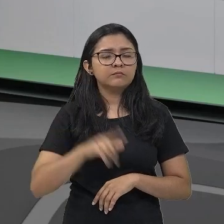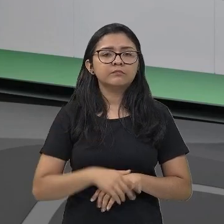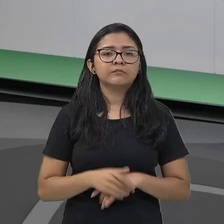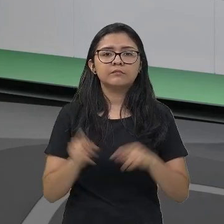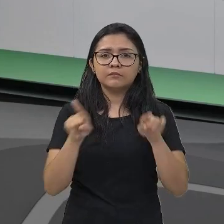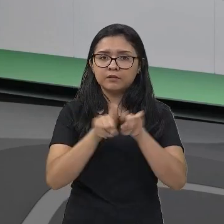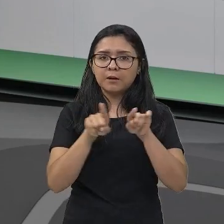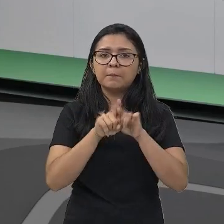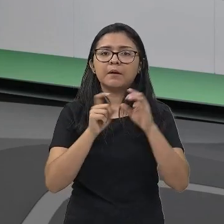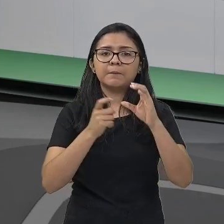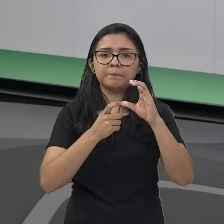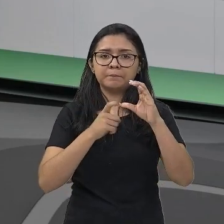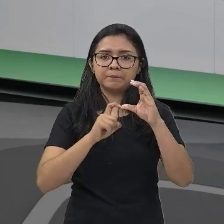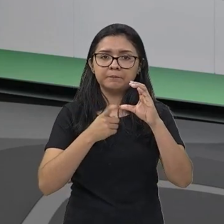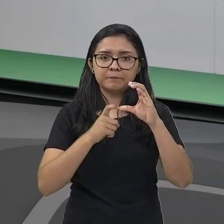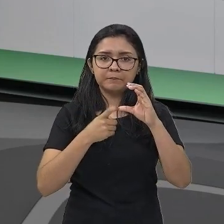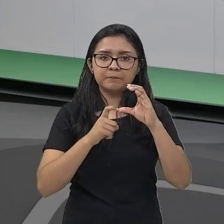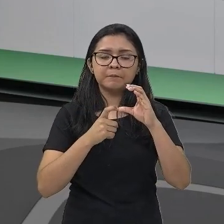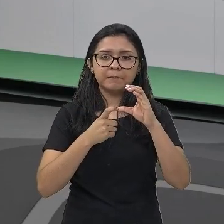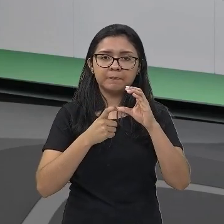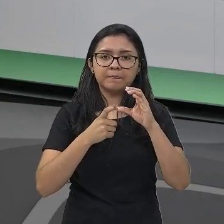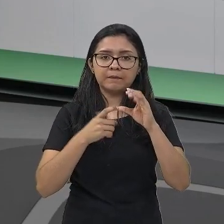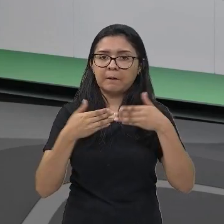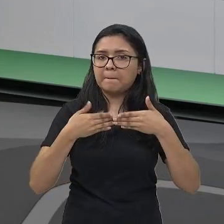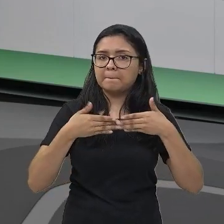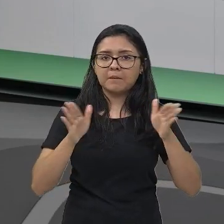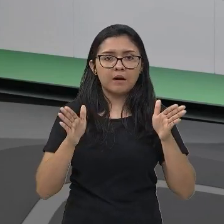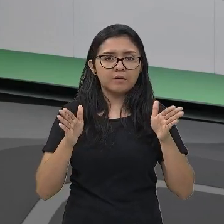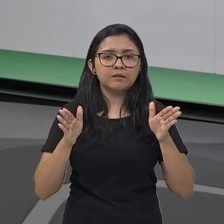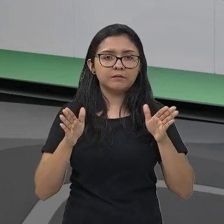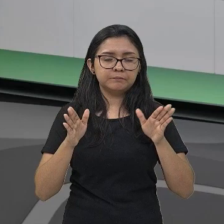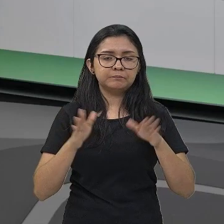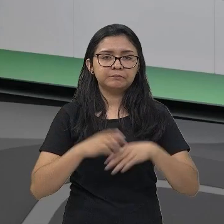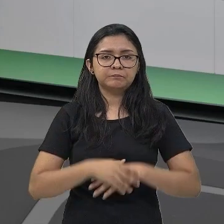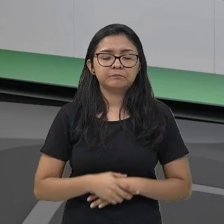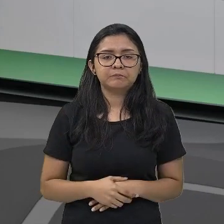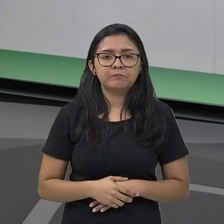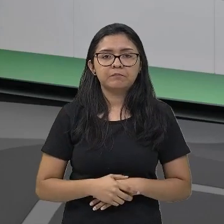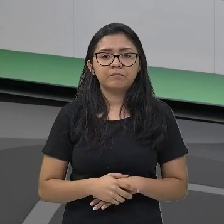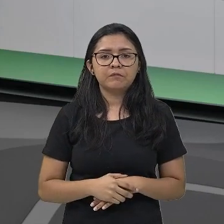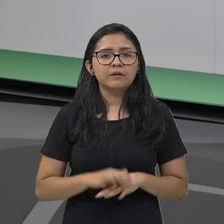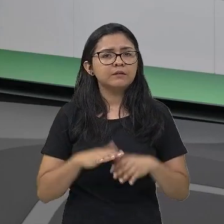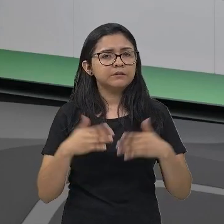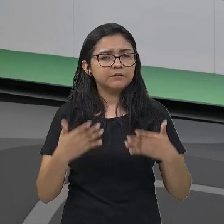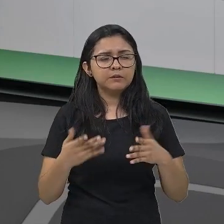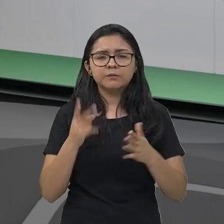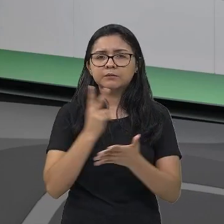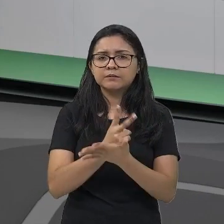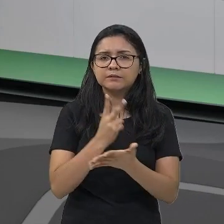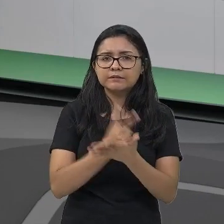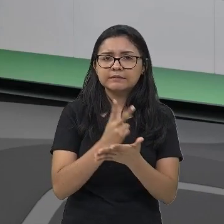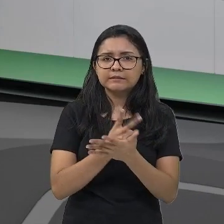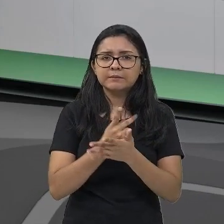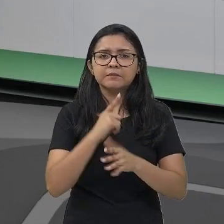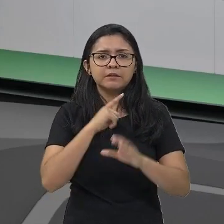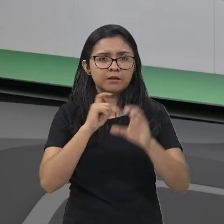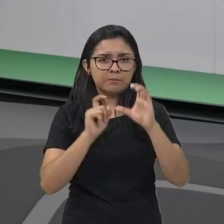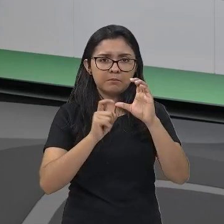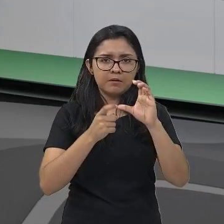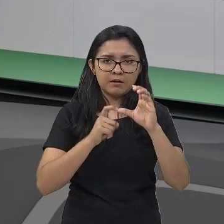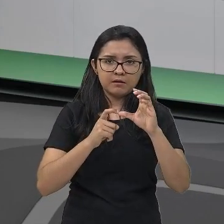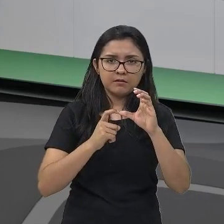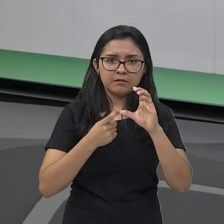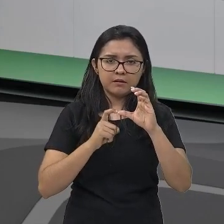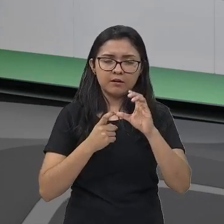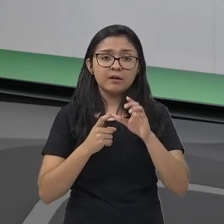cadeia carbônica com extremidades livres, tá? Então, toda vez que eu tiver uma cadeia carbônica e as